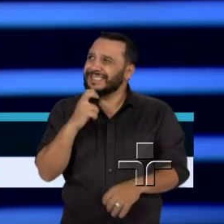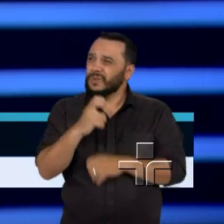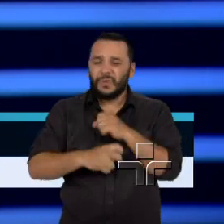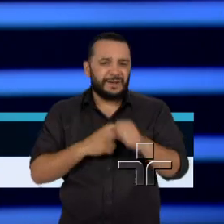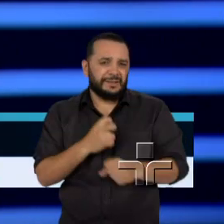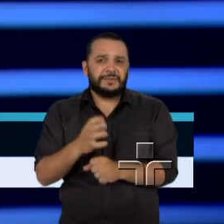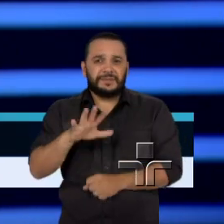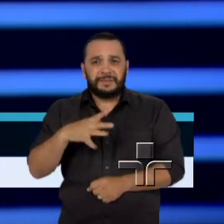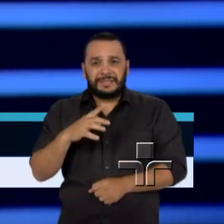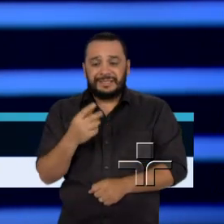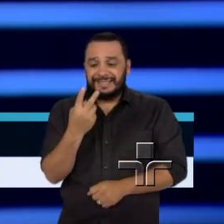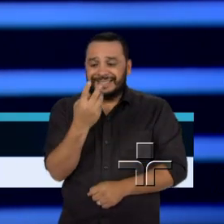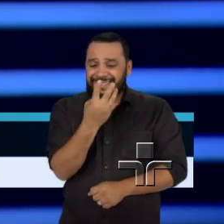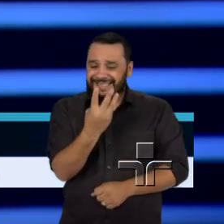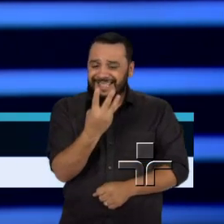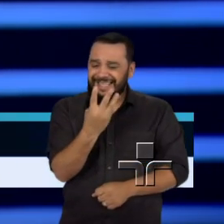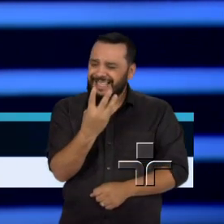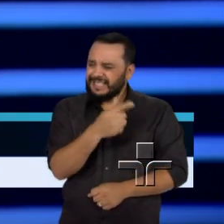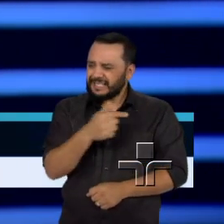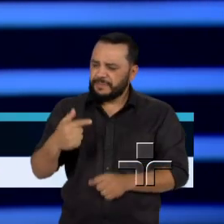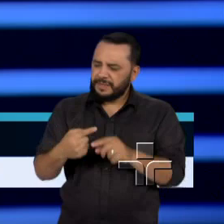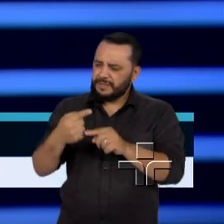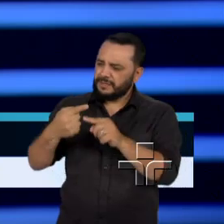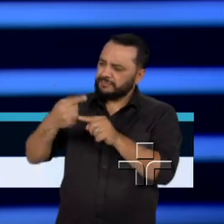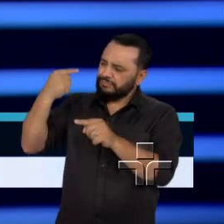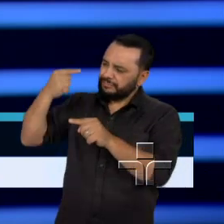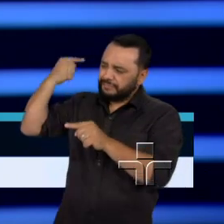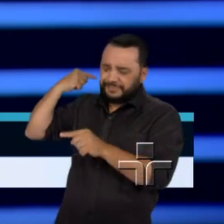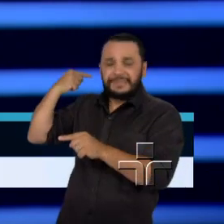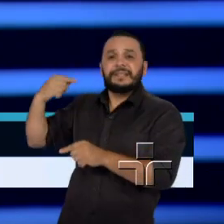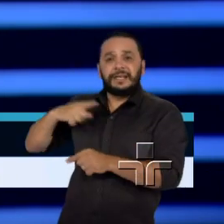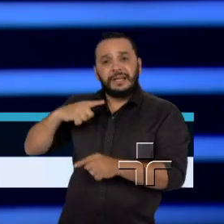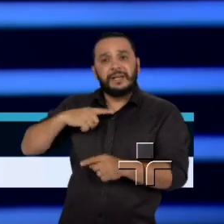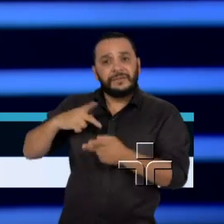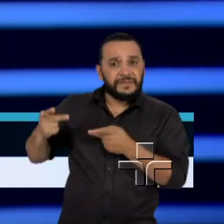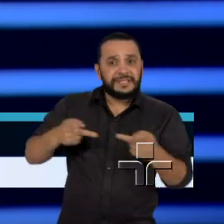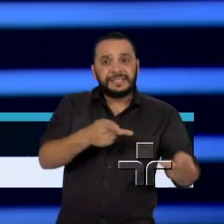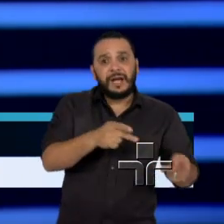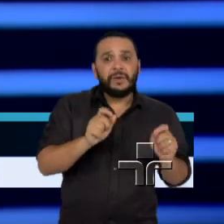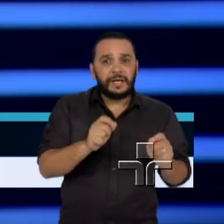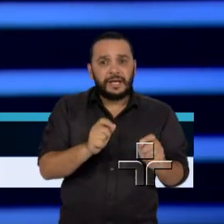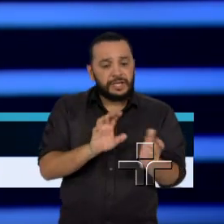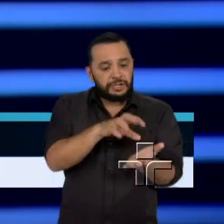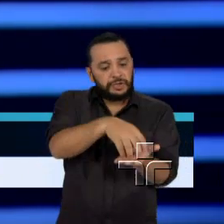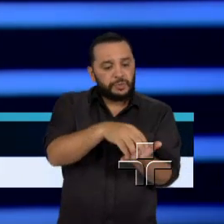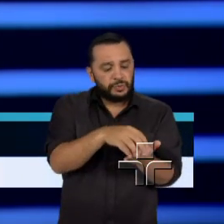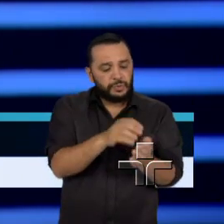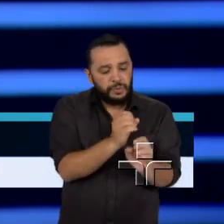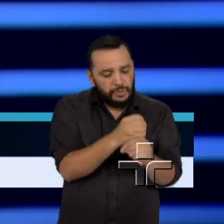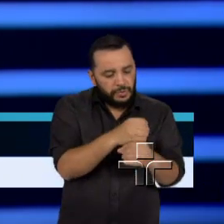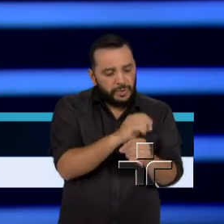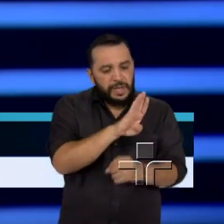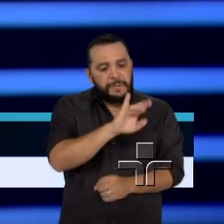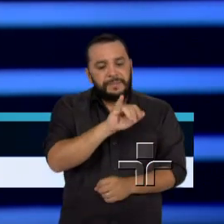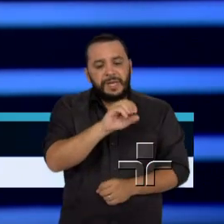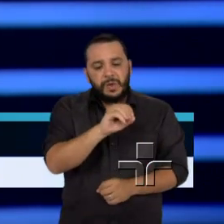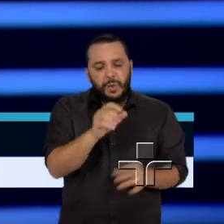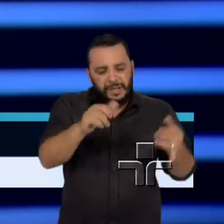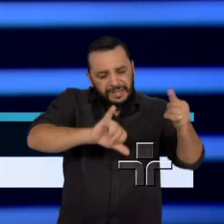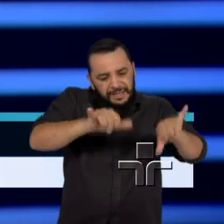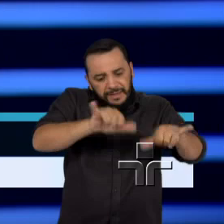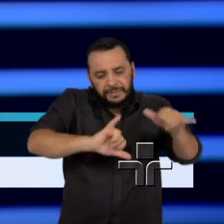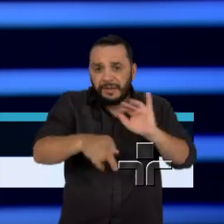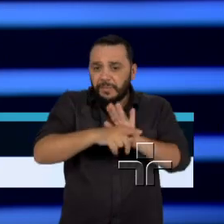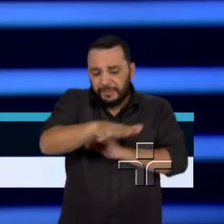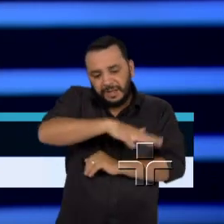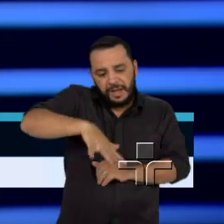semanas atrás no Instituto de Bioquímica aqui da USP, que é inacreditável. Ele é de ponta internacional. Você vê as pesquisas que estão sendo